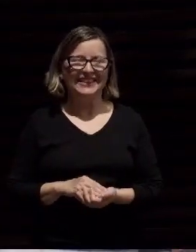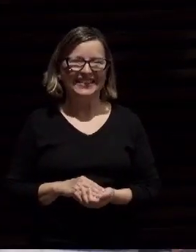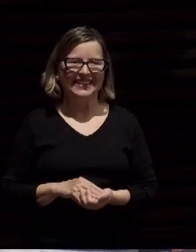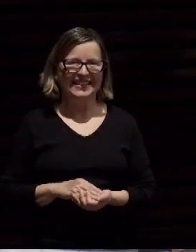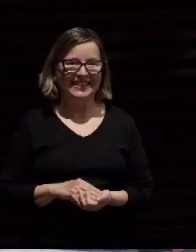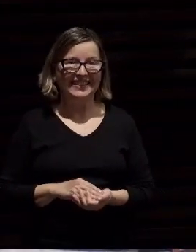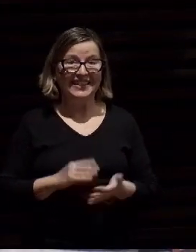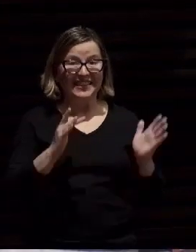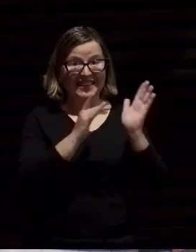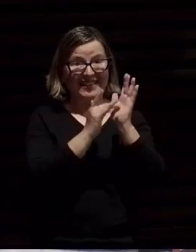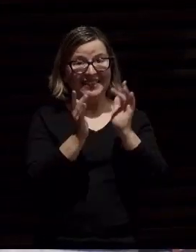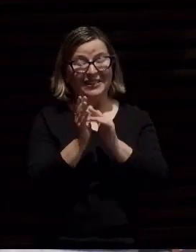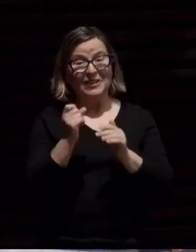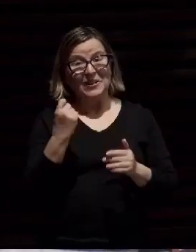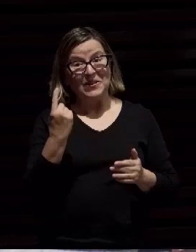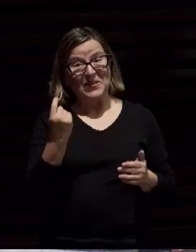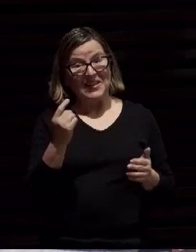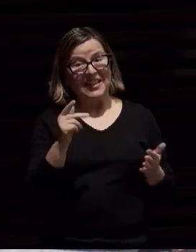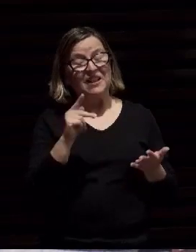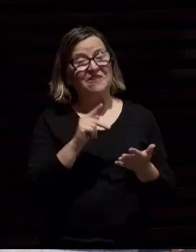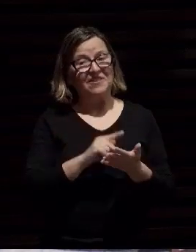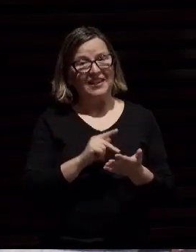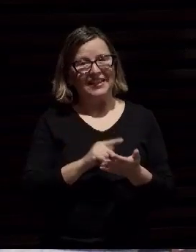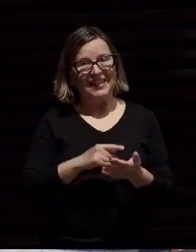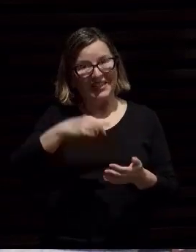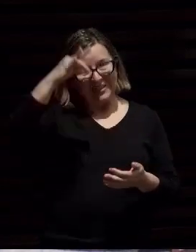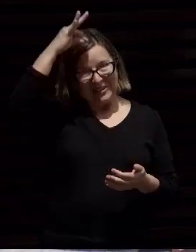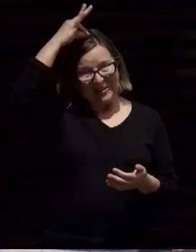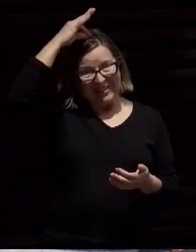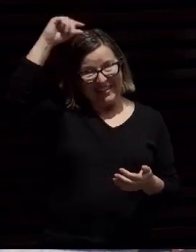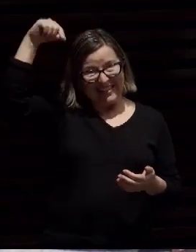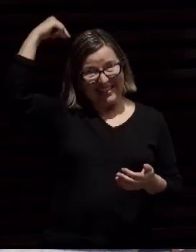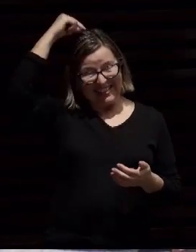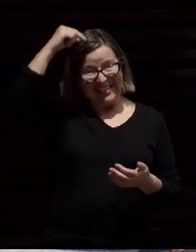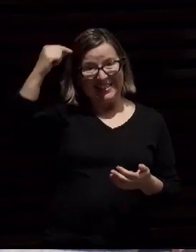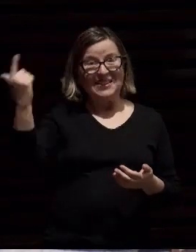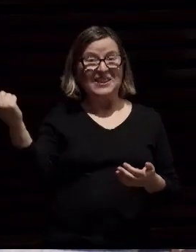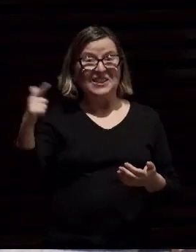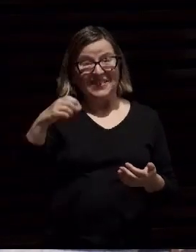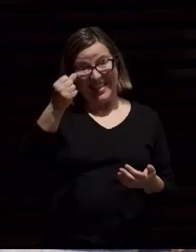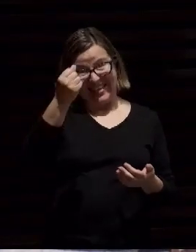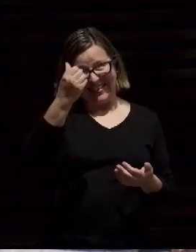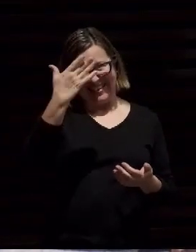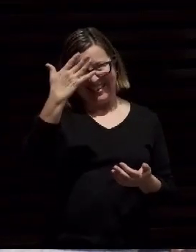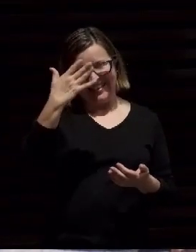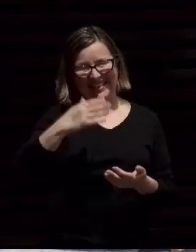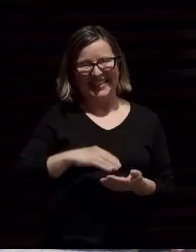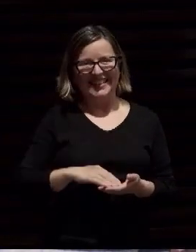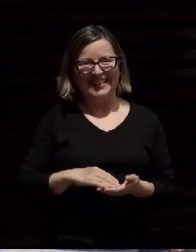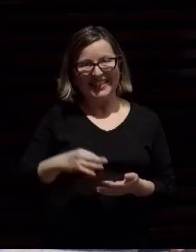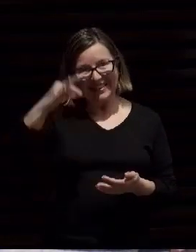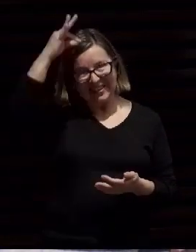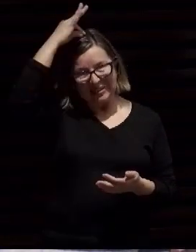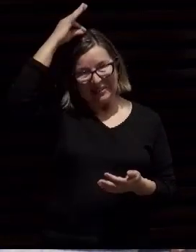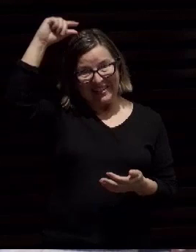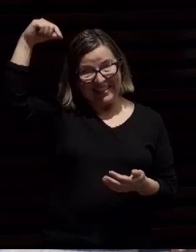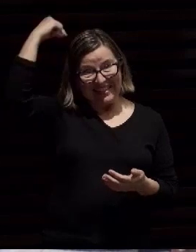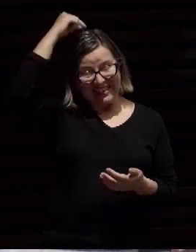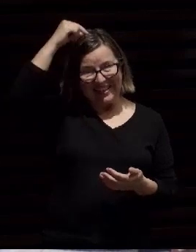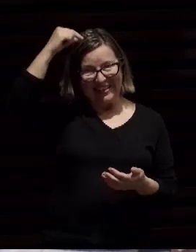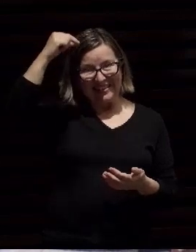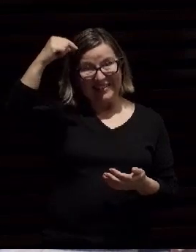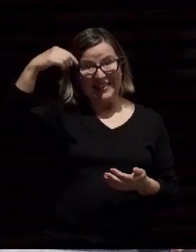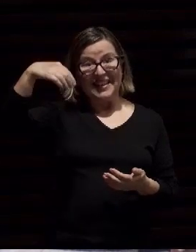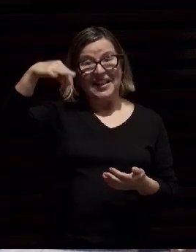Jesus é a única verdade ontológica que o Espírito Santo vem revelar. O Espírito Santo é o Espírito